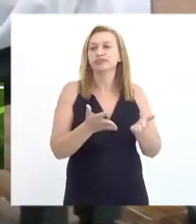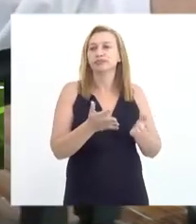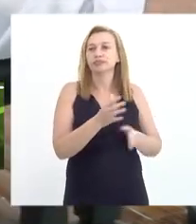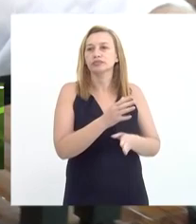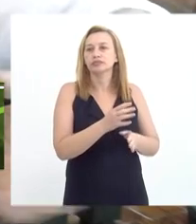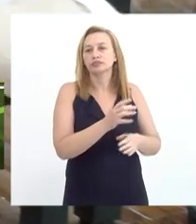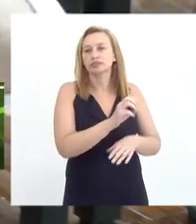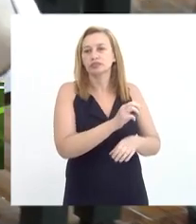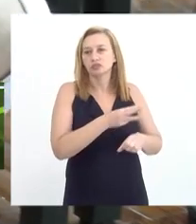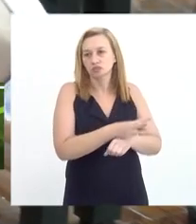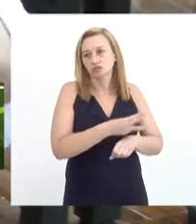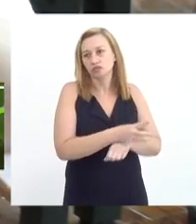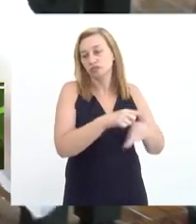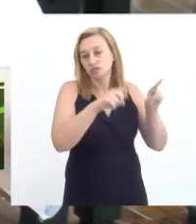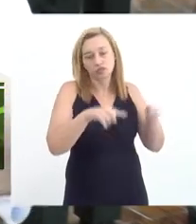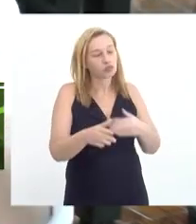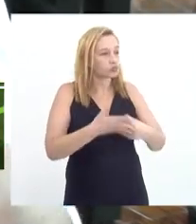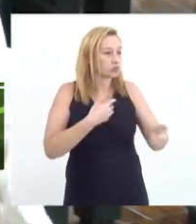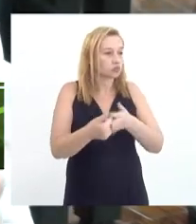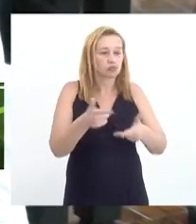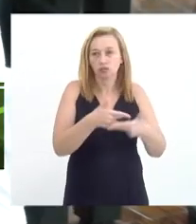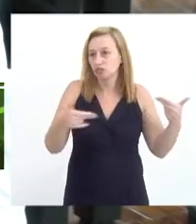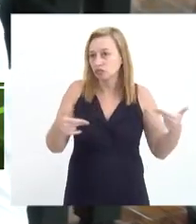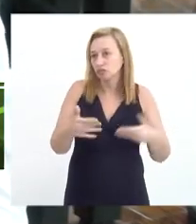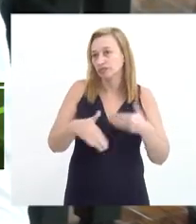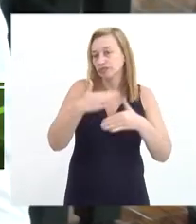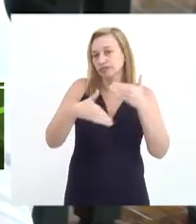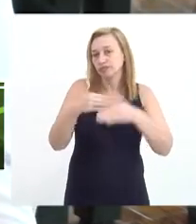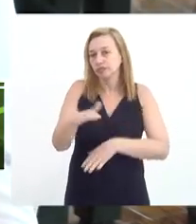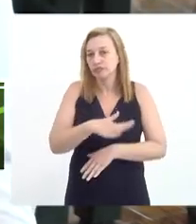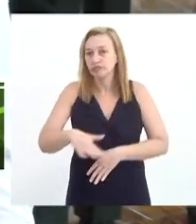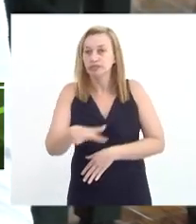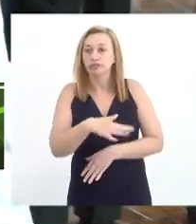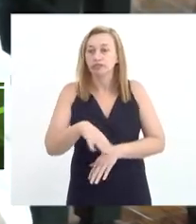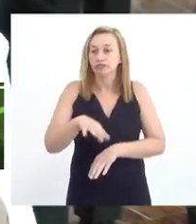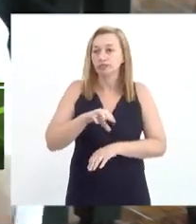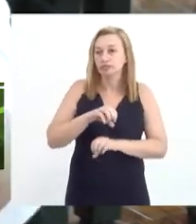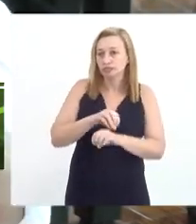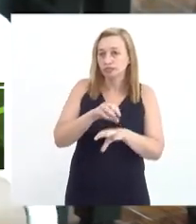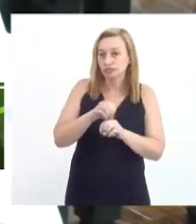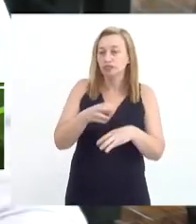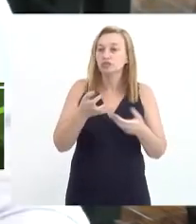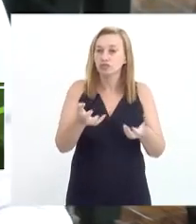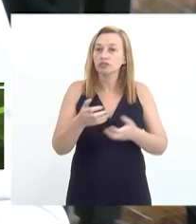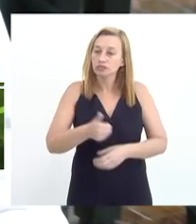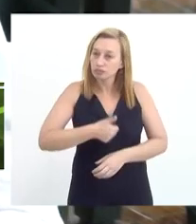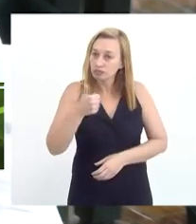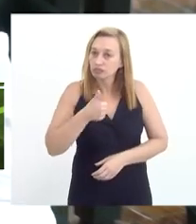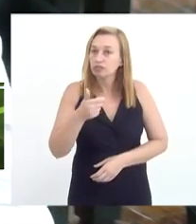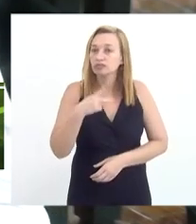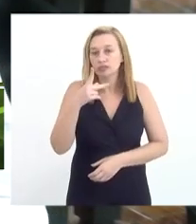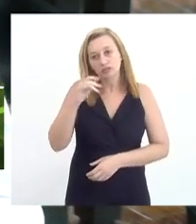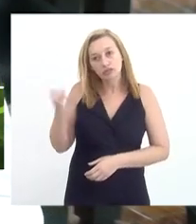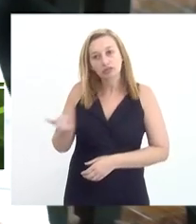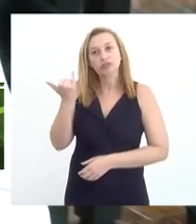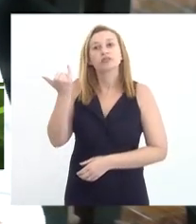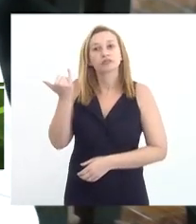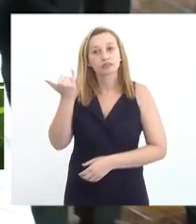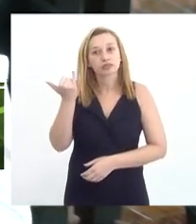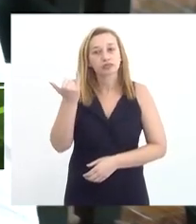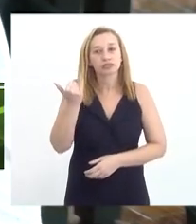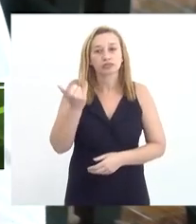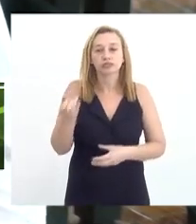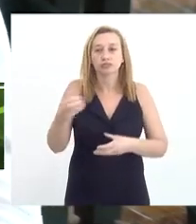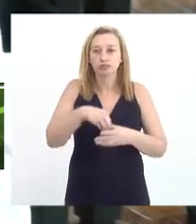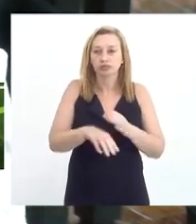AES Seja parcerias Ou qualquer coisa Que venha a ser desenvolvida Na educação Então eu quero Primeiro colocar isso Que eu acho importante Estar nesse